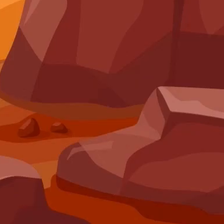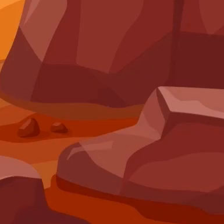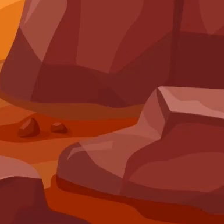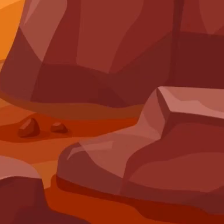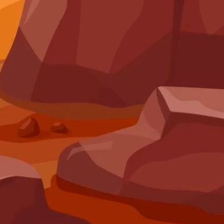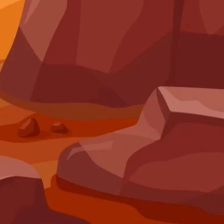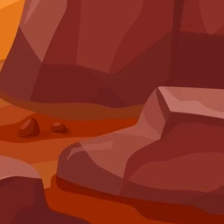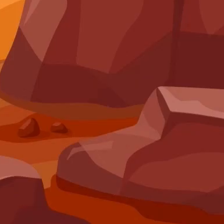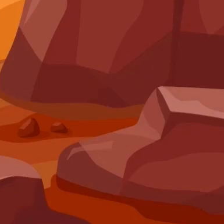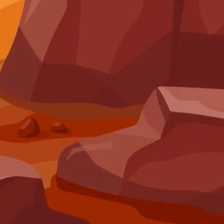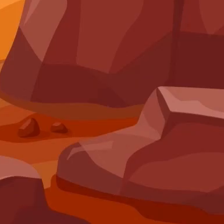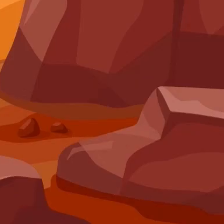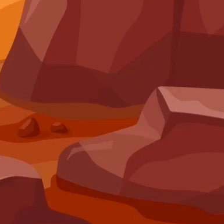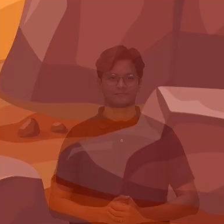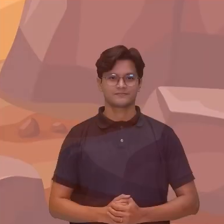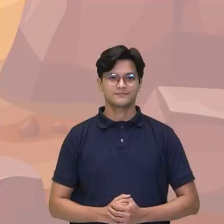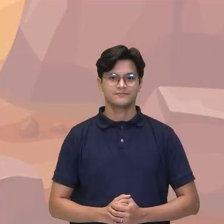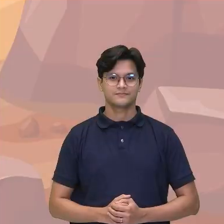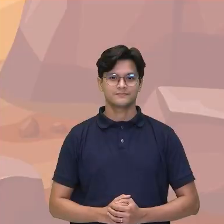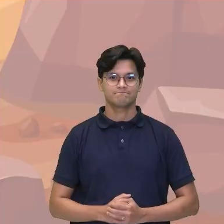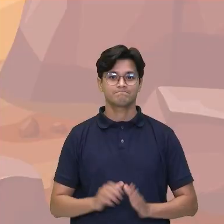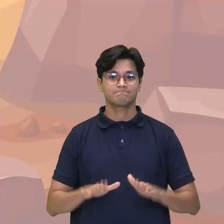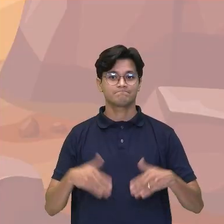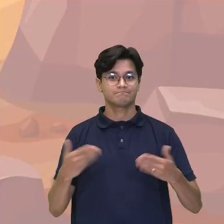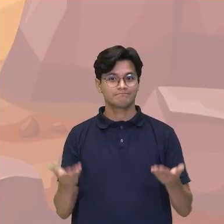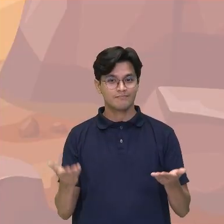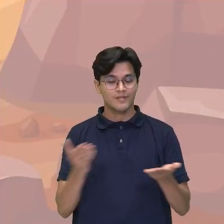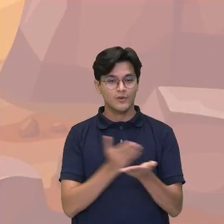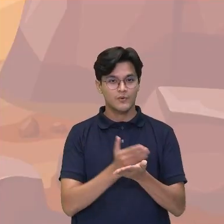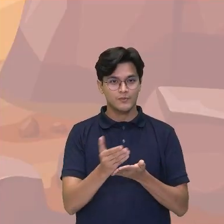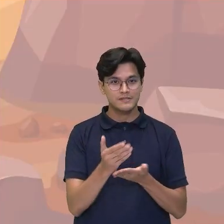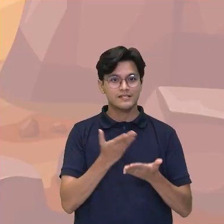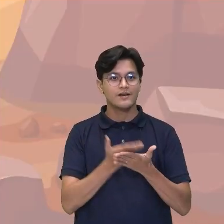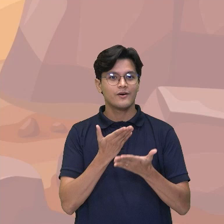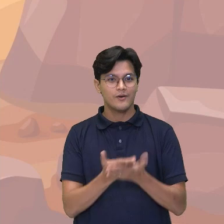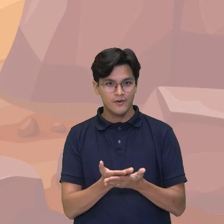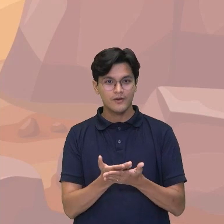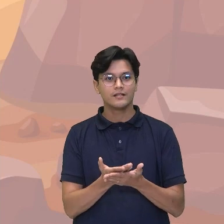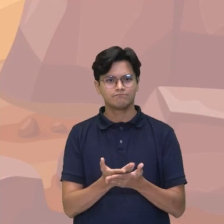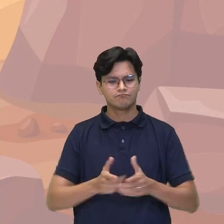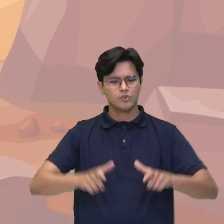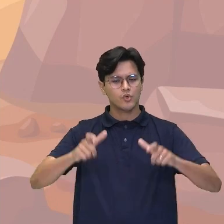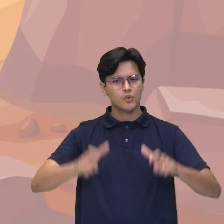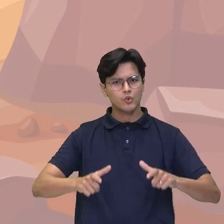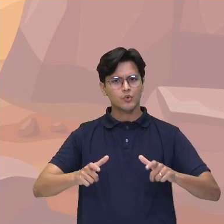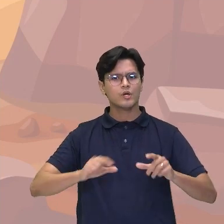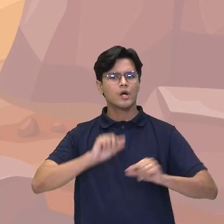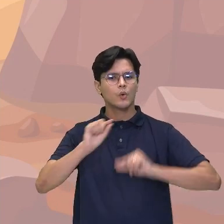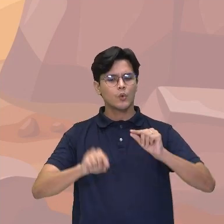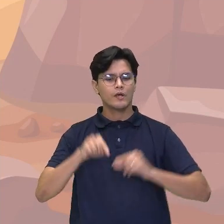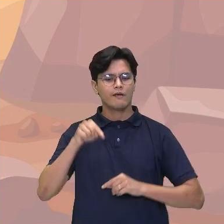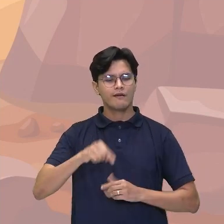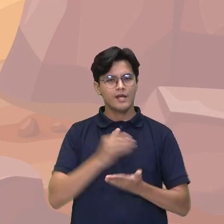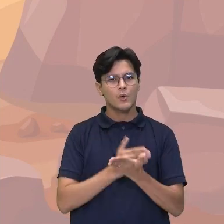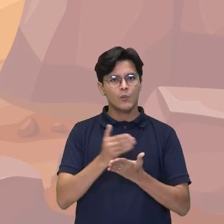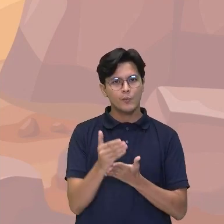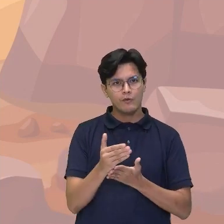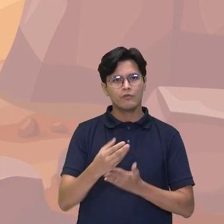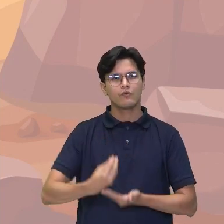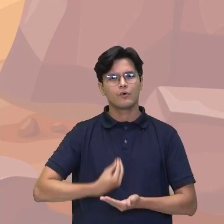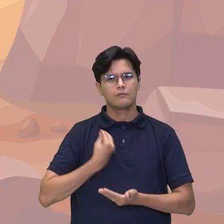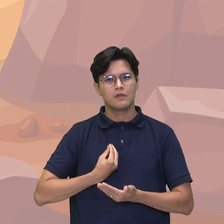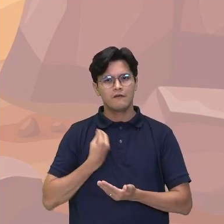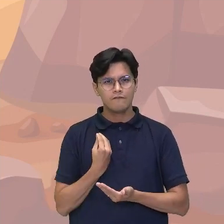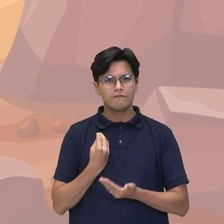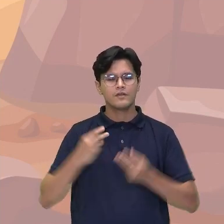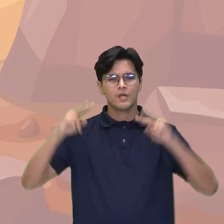vamos falar que são os primórdios da humanidade, aonde iniciou, aonde nós temos os primeiros vestígios